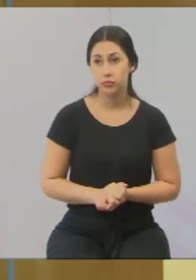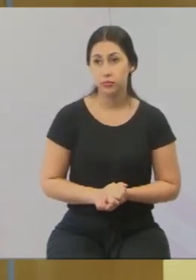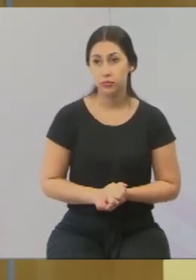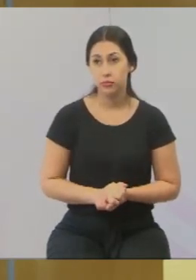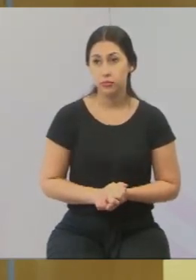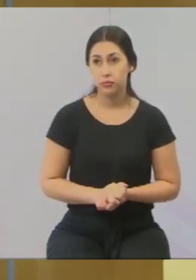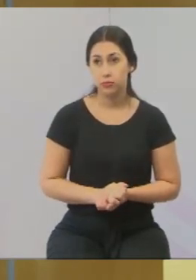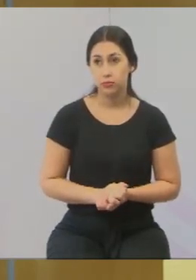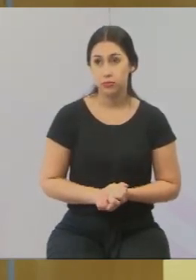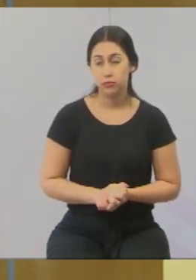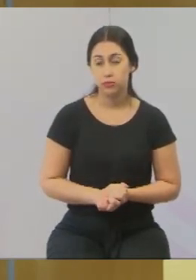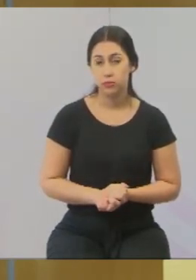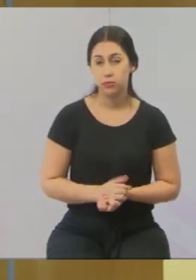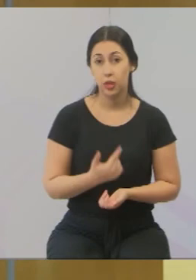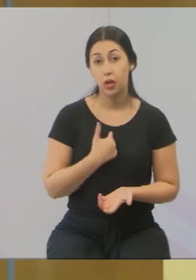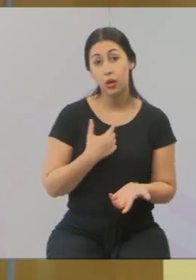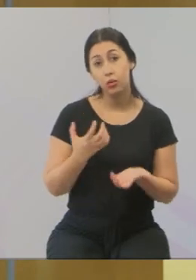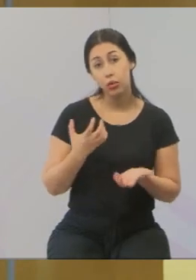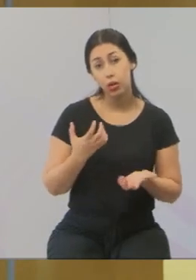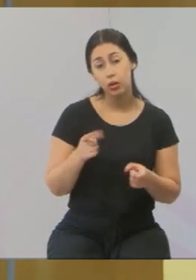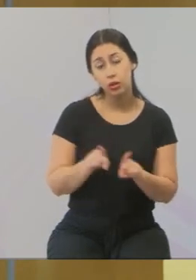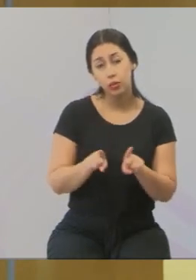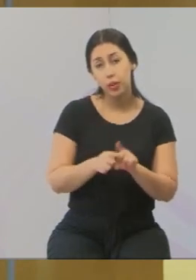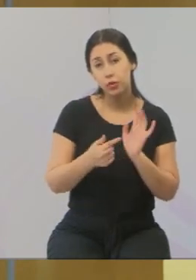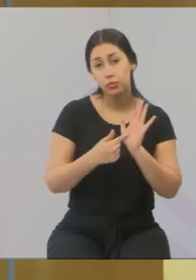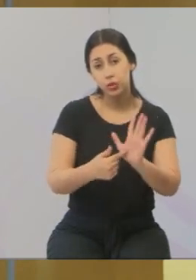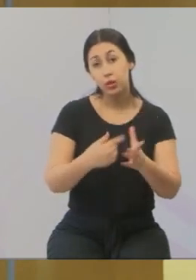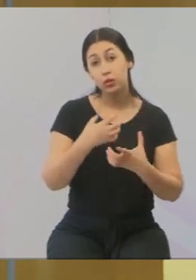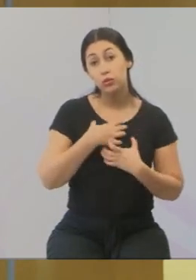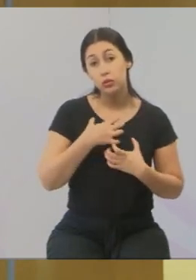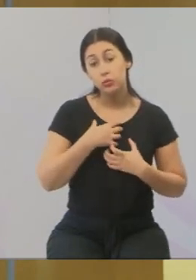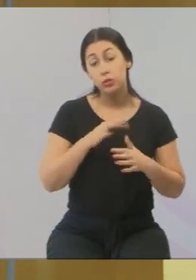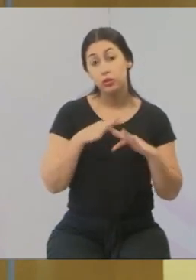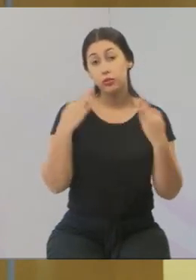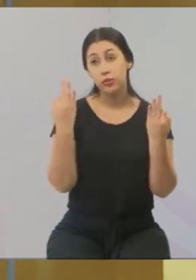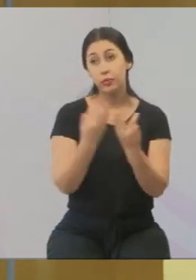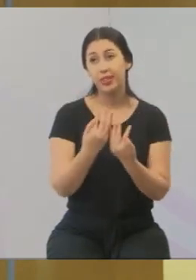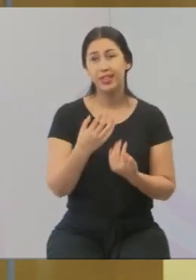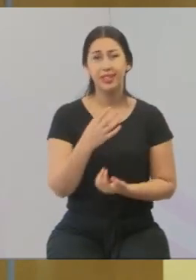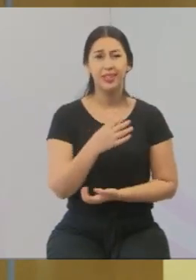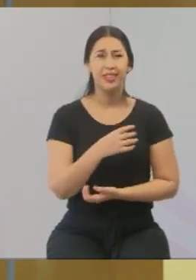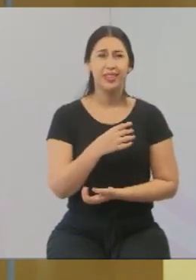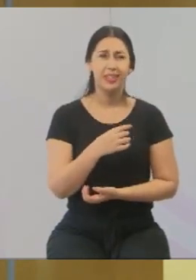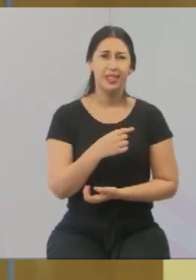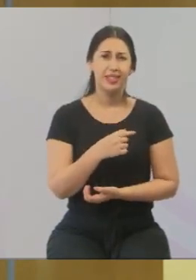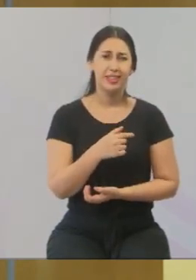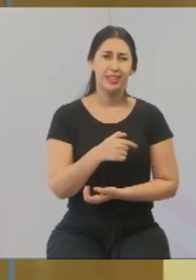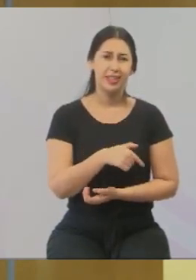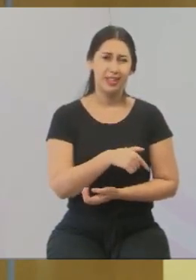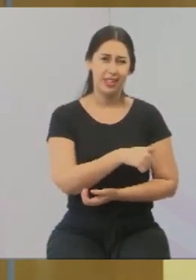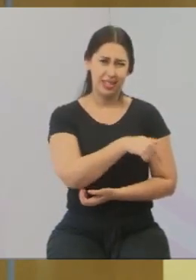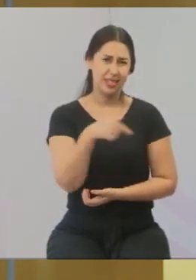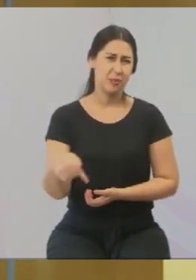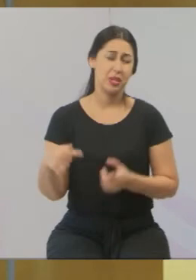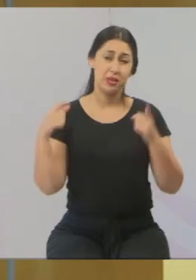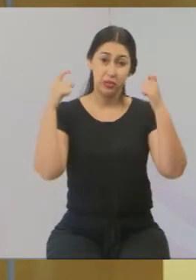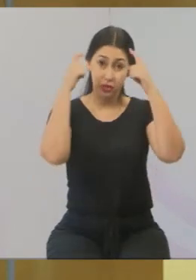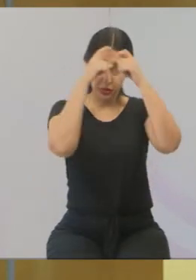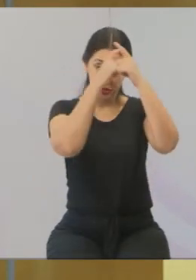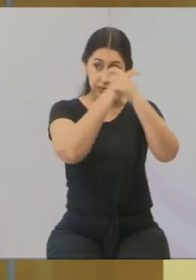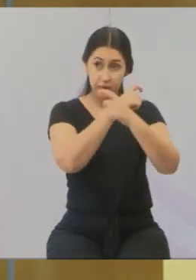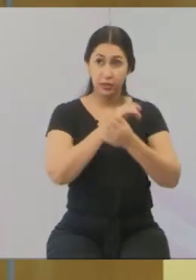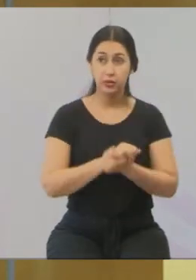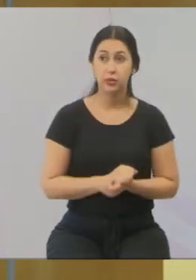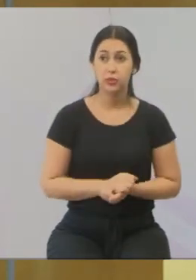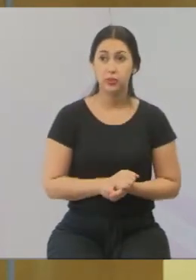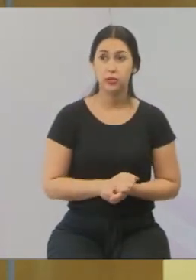Quero aqui externar meus sentimentos aos familiares. Esse final de semana foi um final de semana muito difícil para mim,